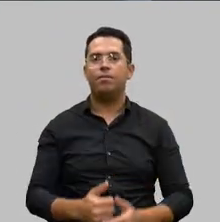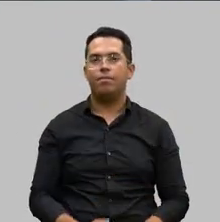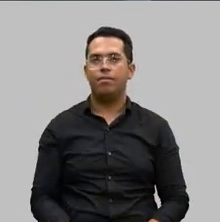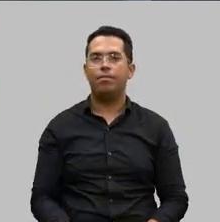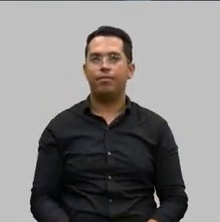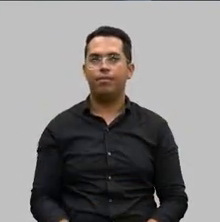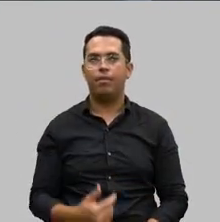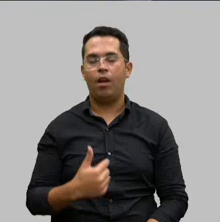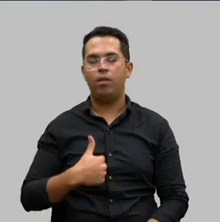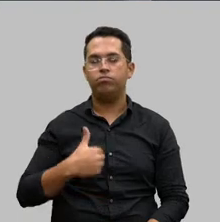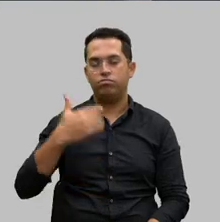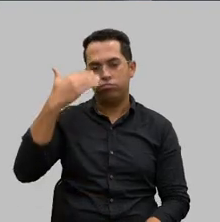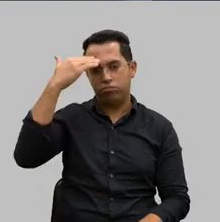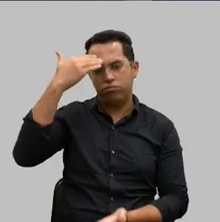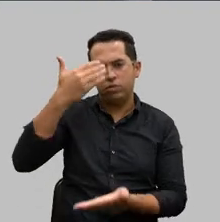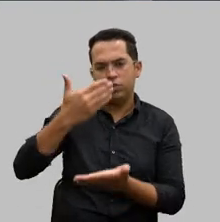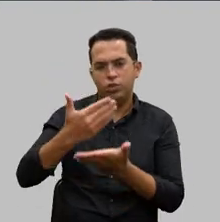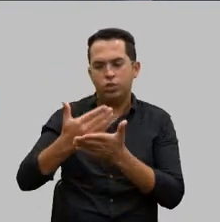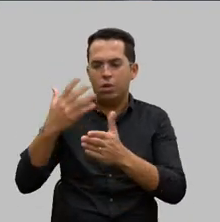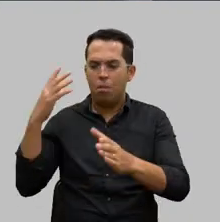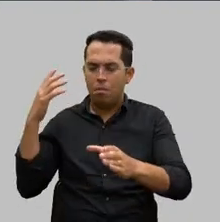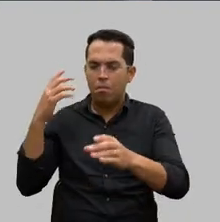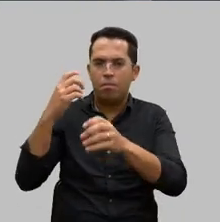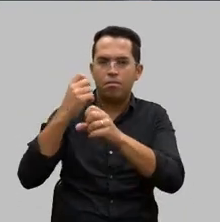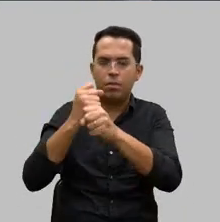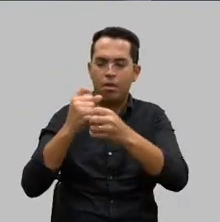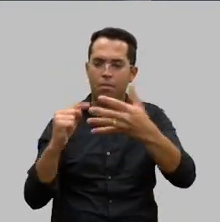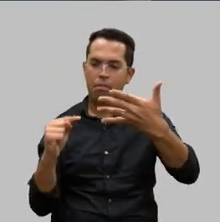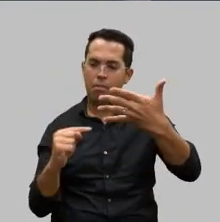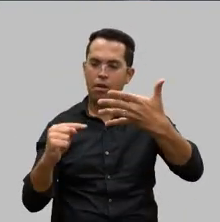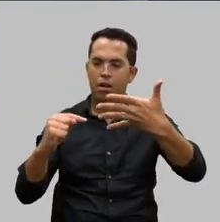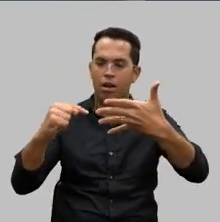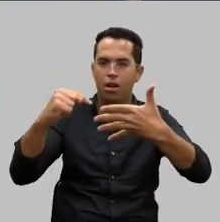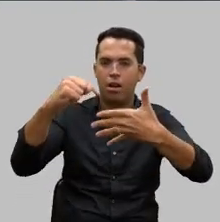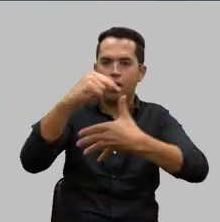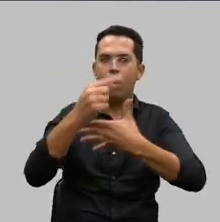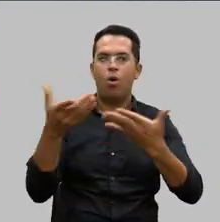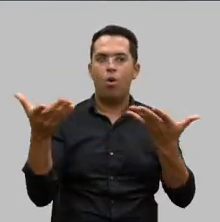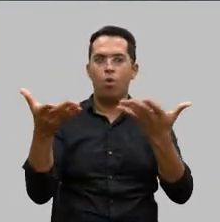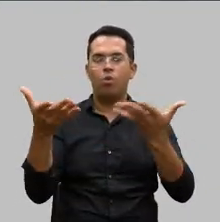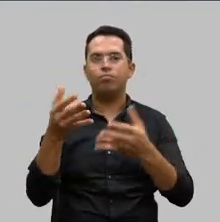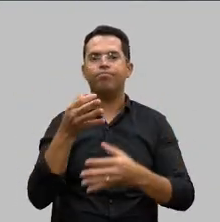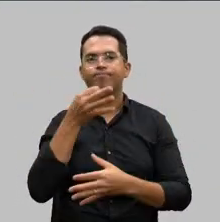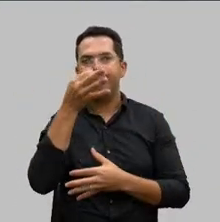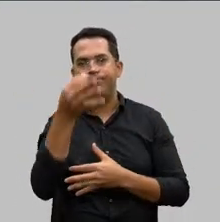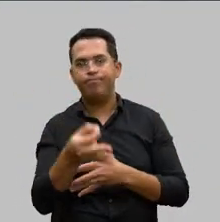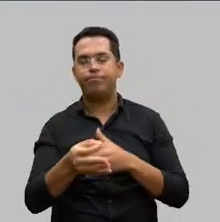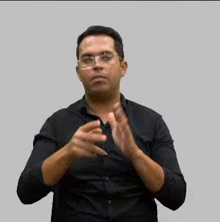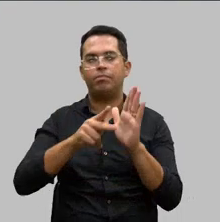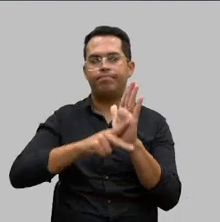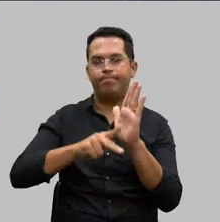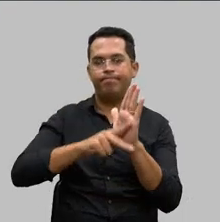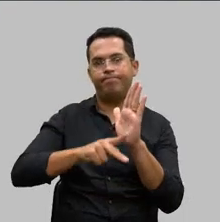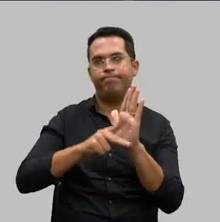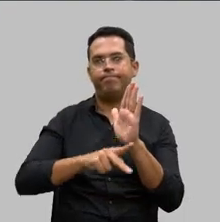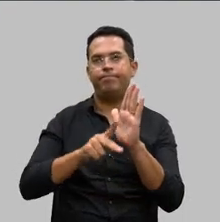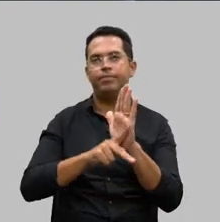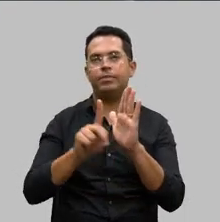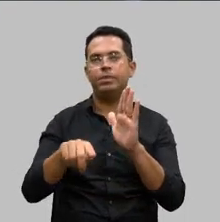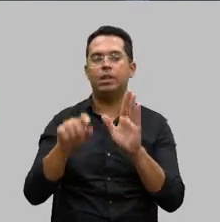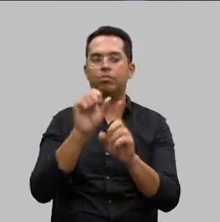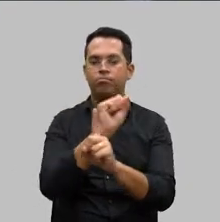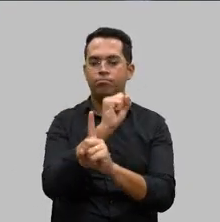somados né a todos todos os destaques que vocês fizeram aqui dos baixos recurso para assistência social